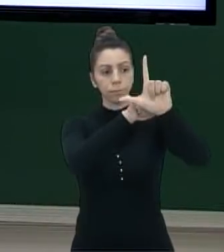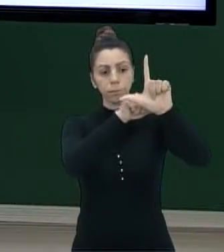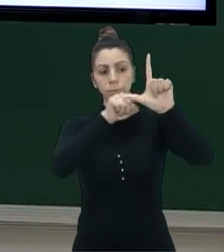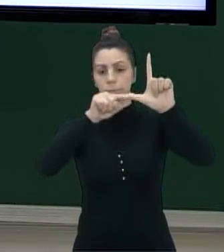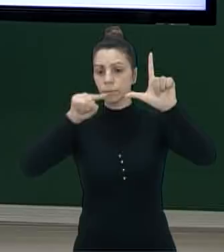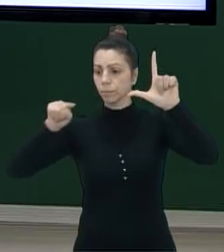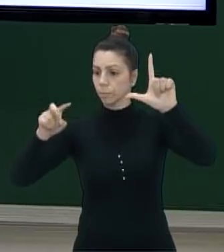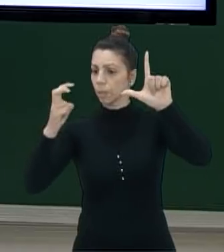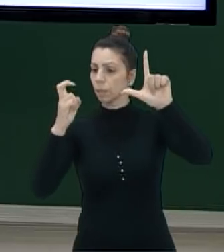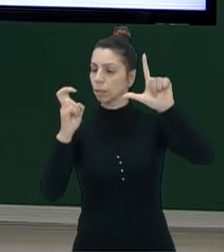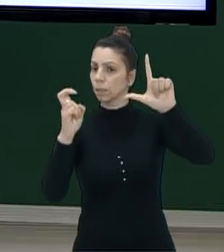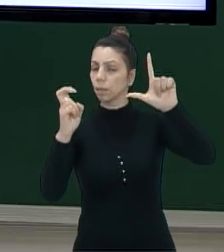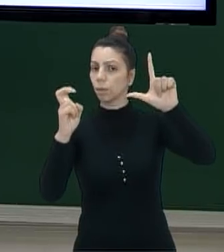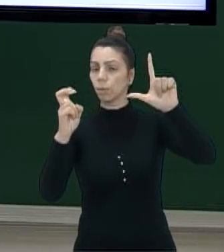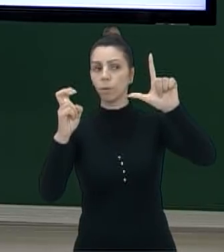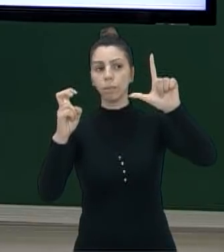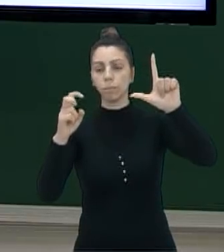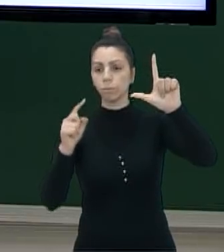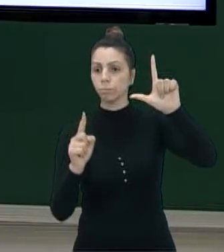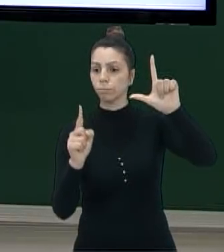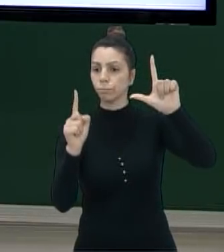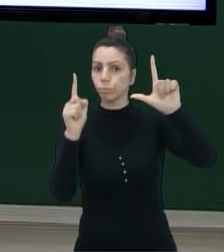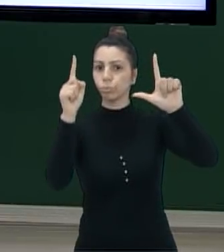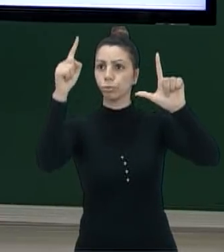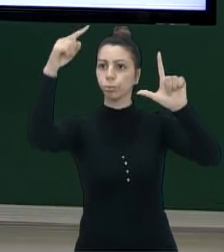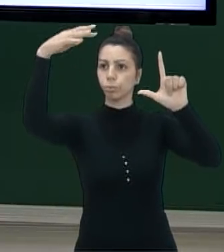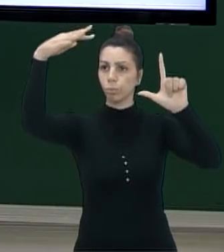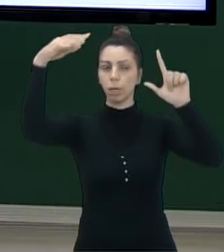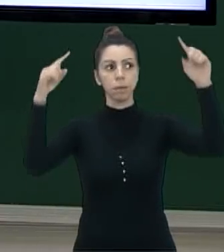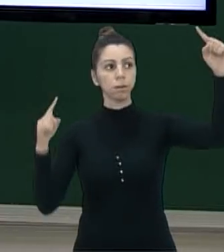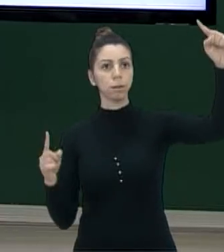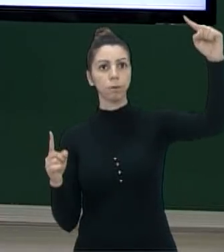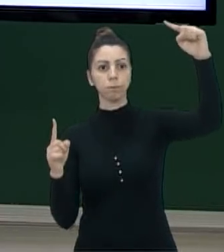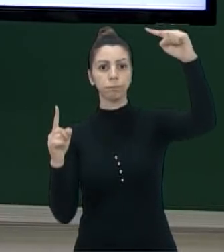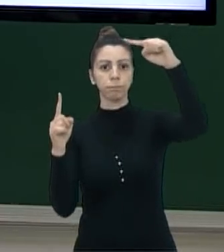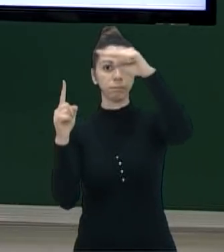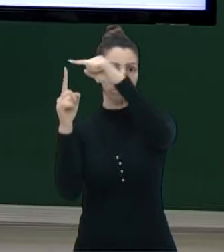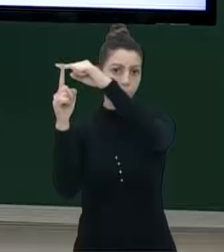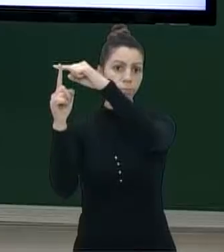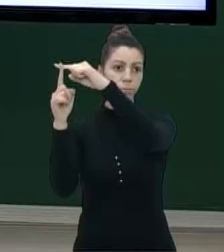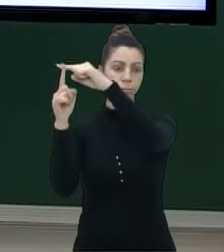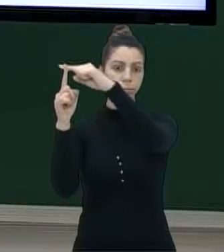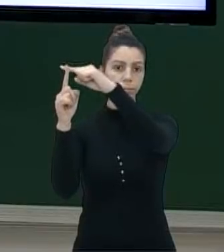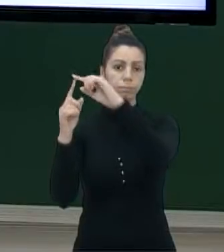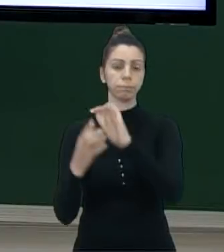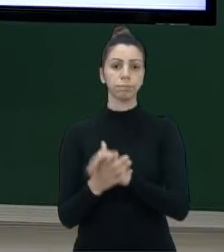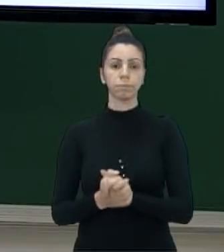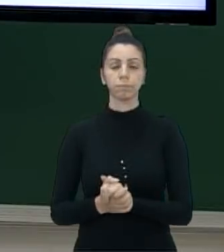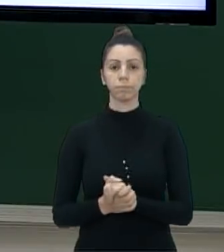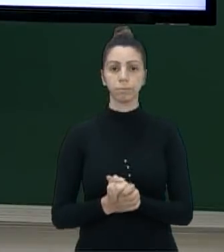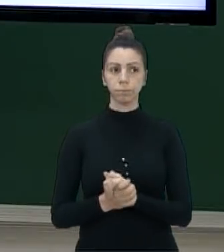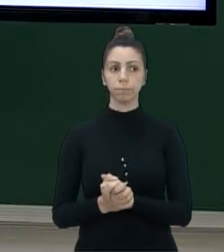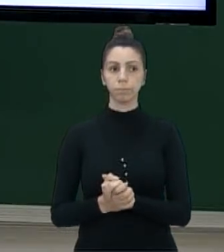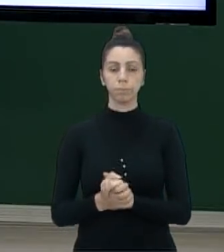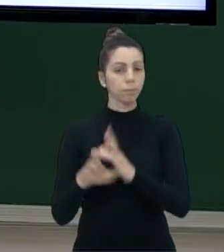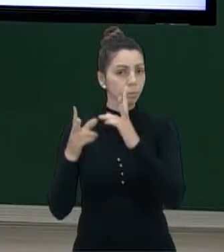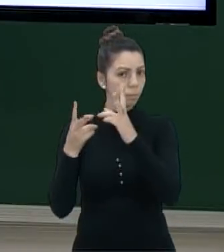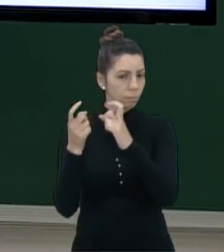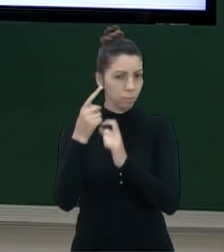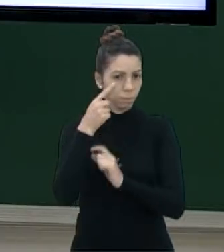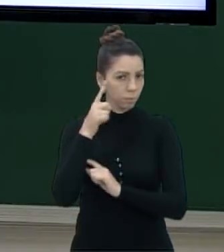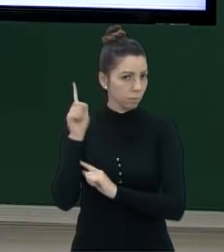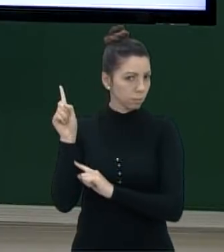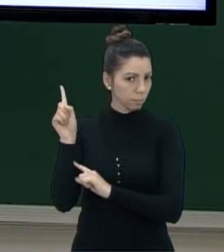4. Então, vai até o eixo X, 5, e sobe até o 4. Veja que está